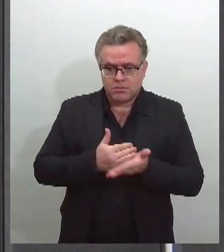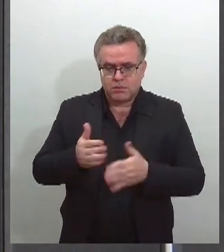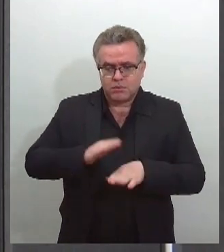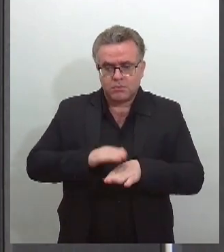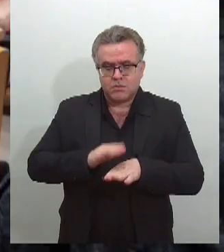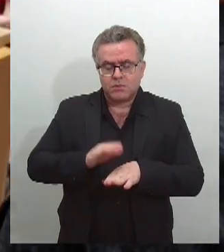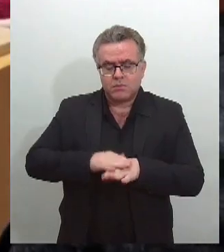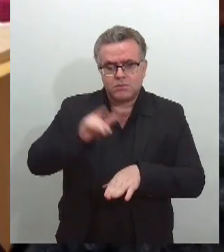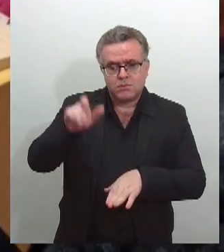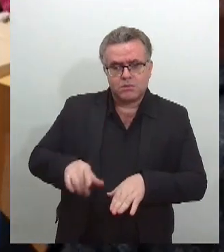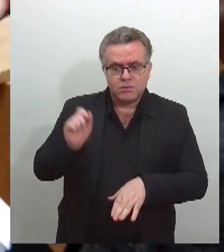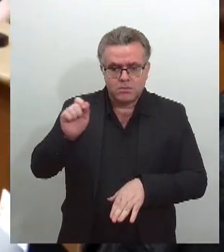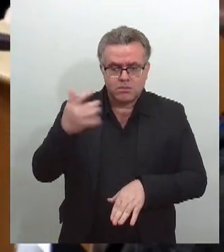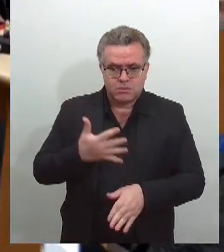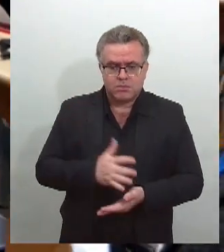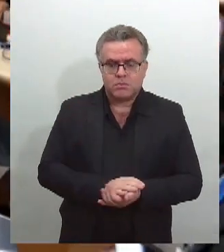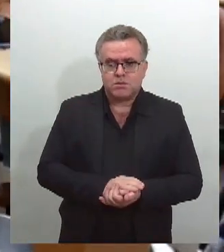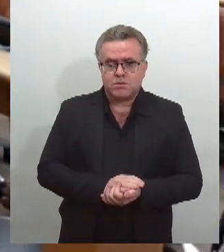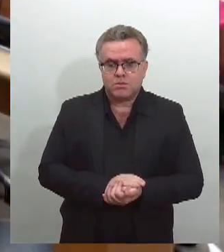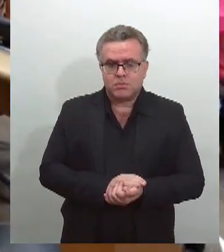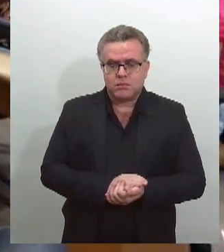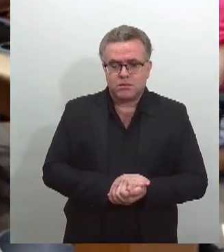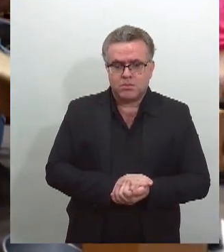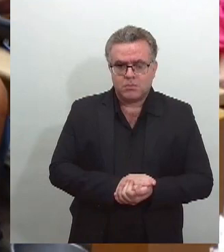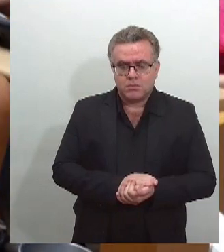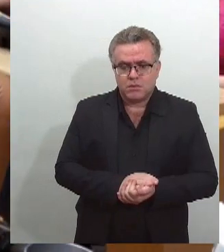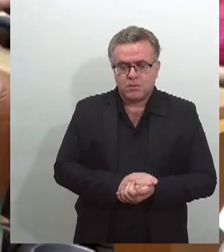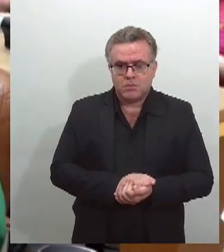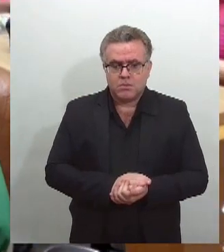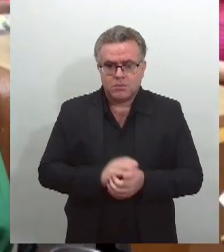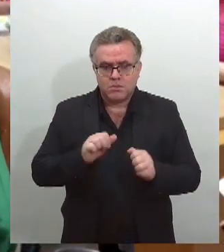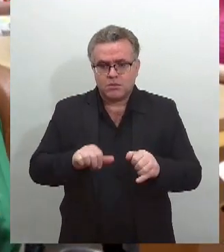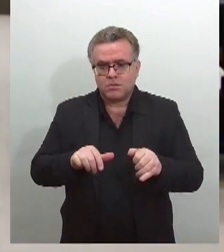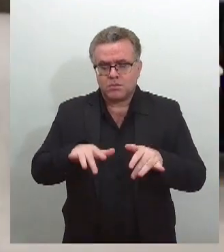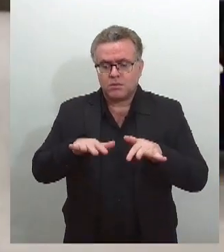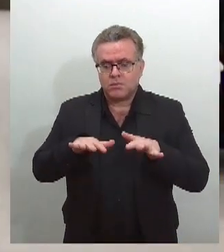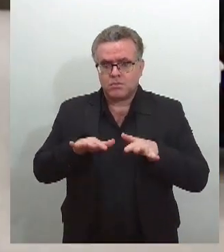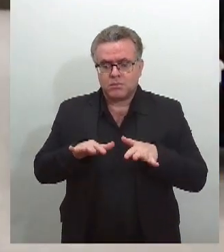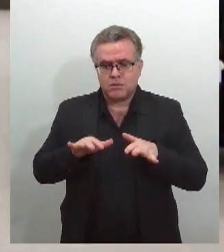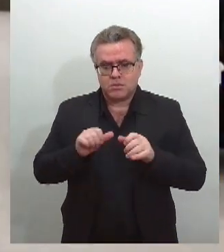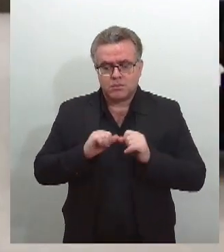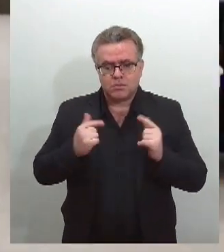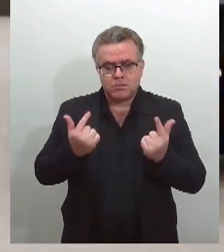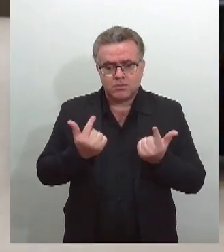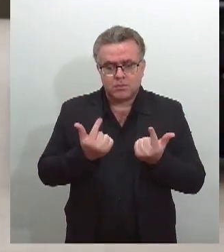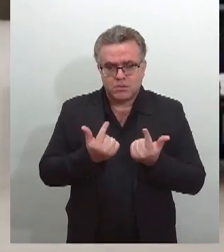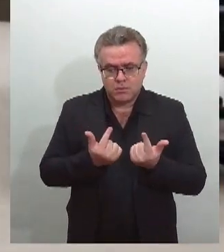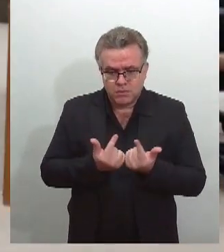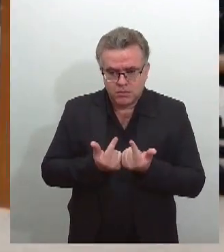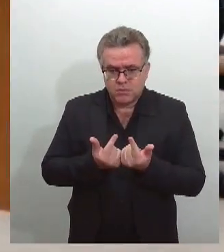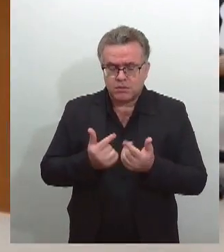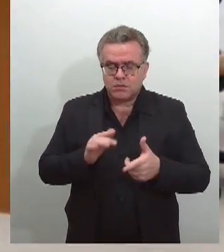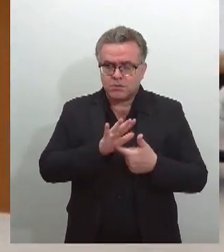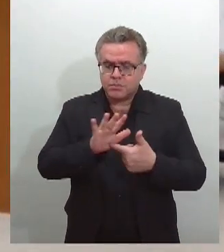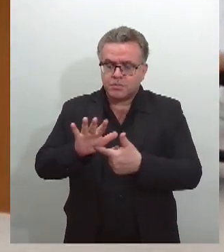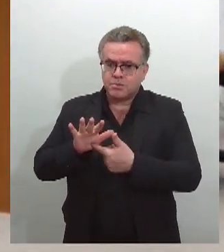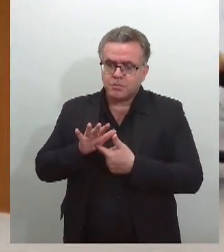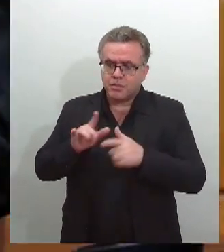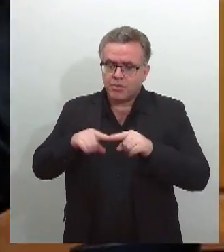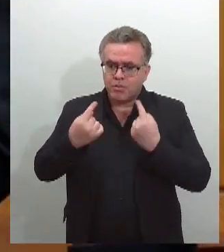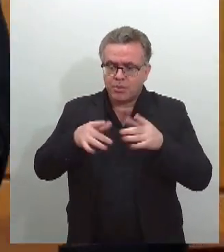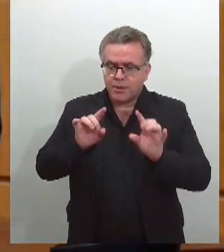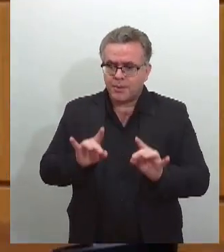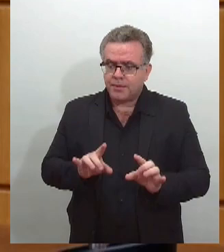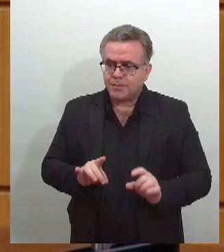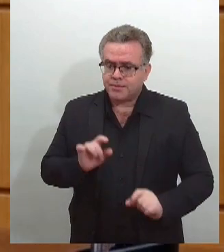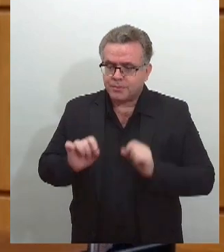Brasil. O plenário da Assembleia Legislativa de Sergipe foi palco de uma sessão especial alusiva ao Dia